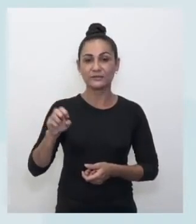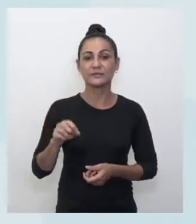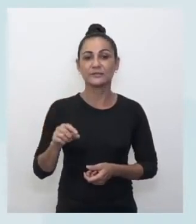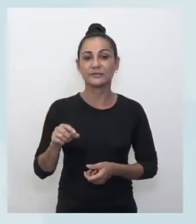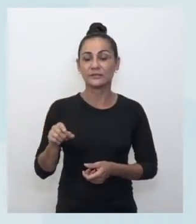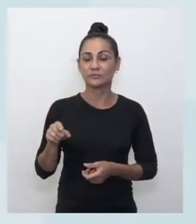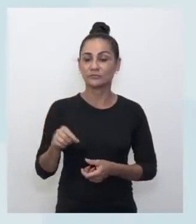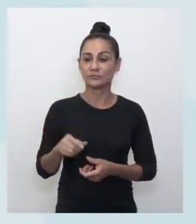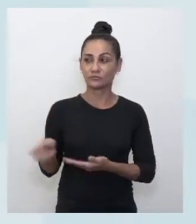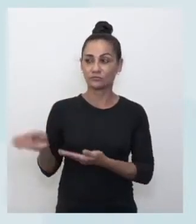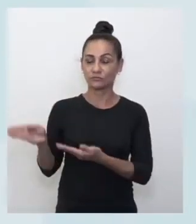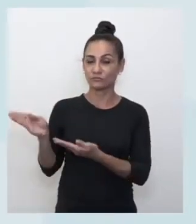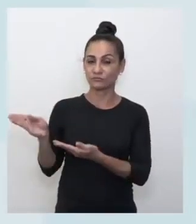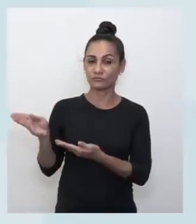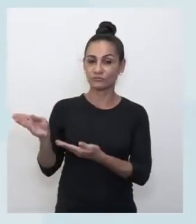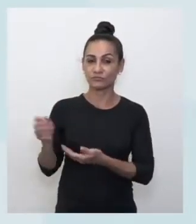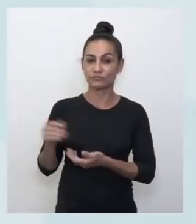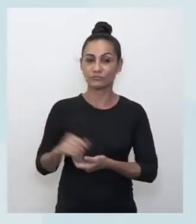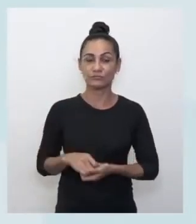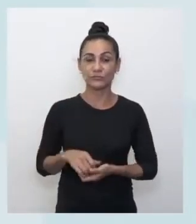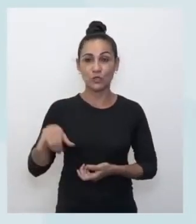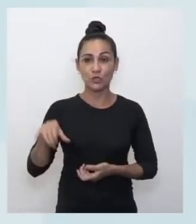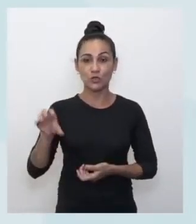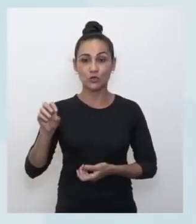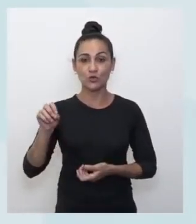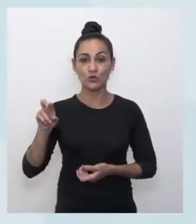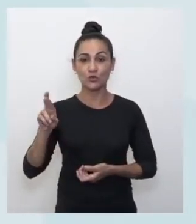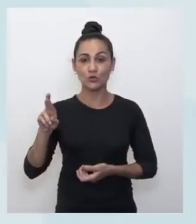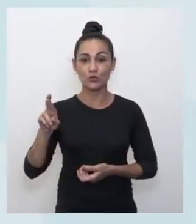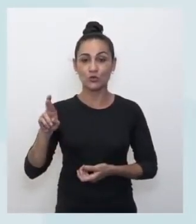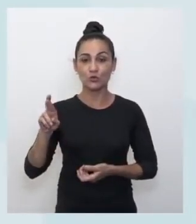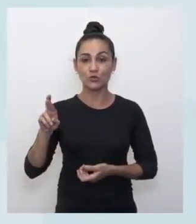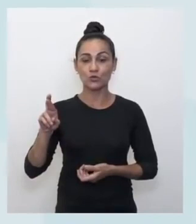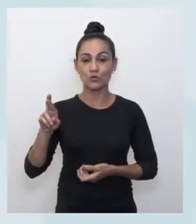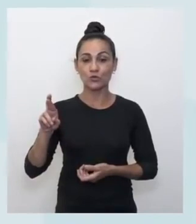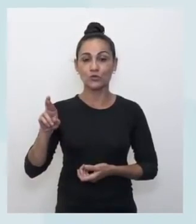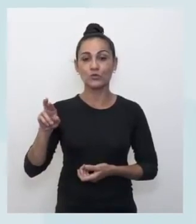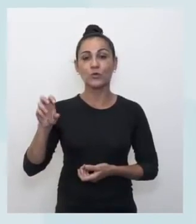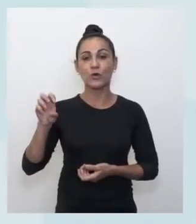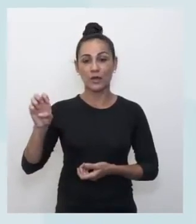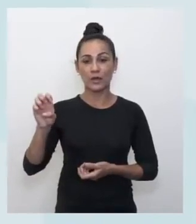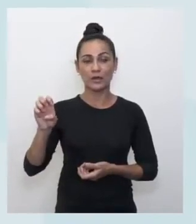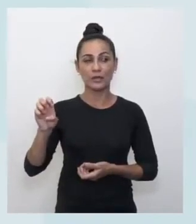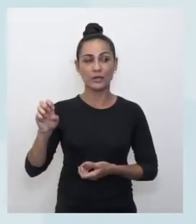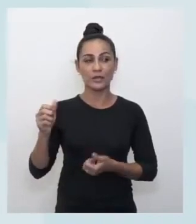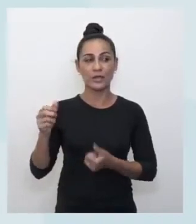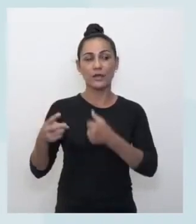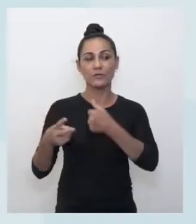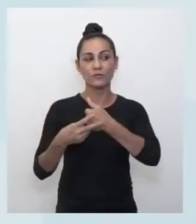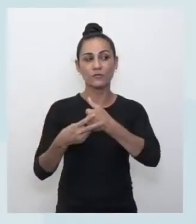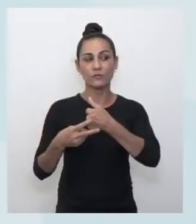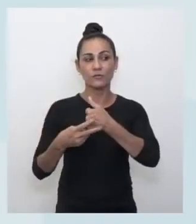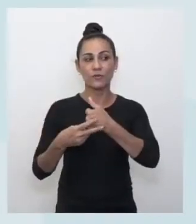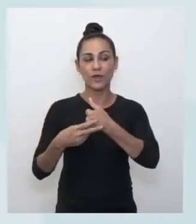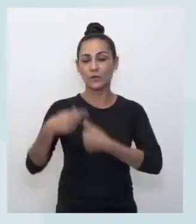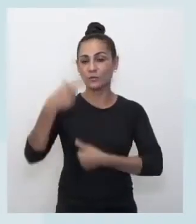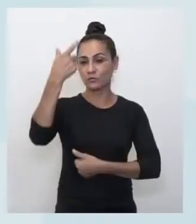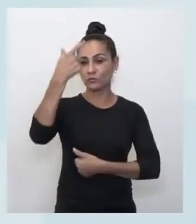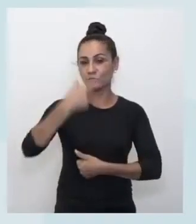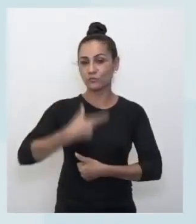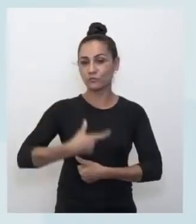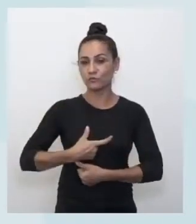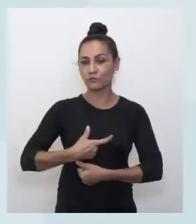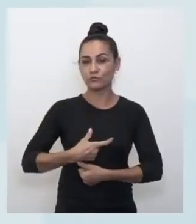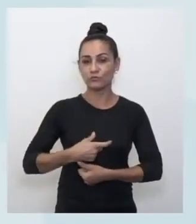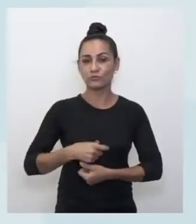your, you are. É o verbo to be, Ed? É o verbo to be para variar, né? É o verbo to be para variar. Ele aparece o tempo inteiro,